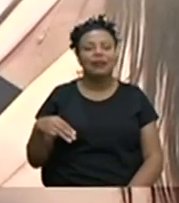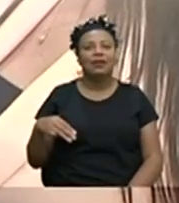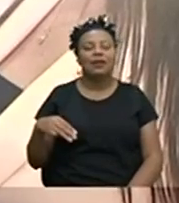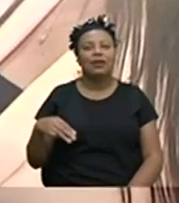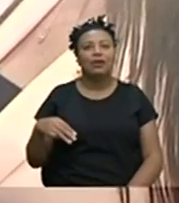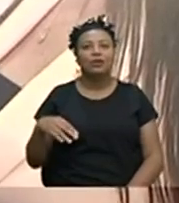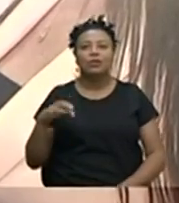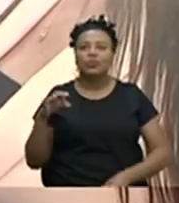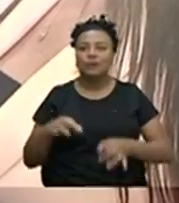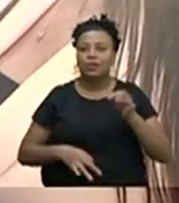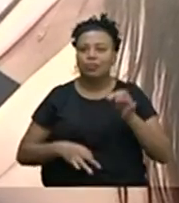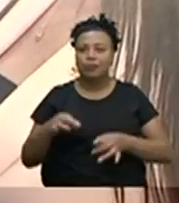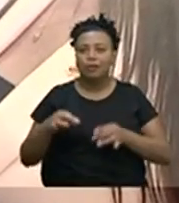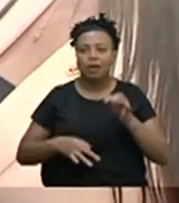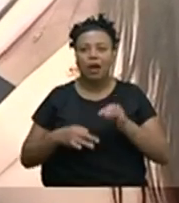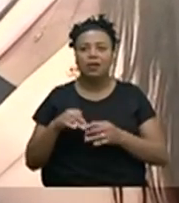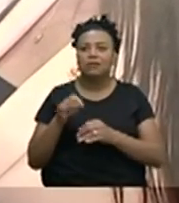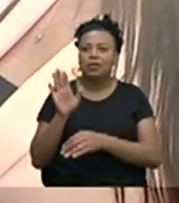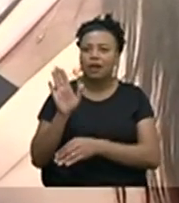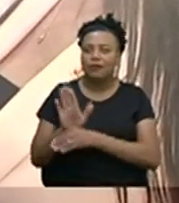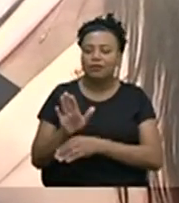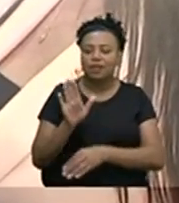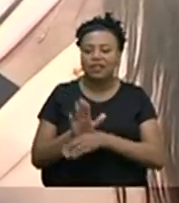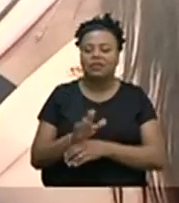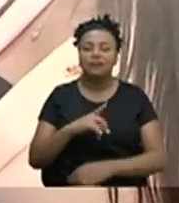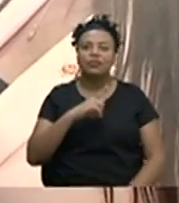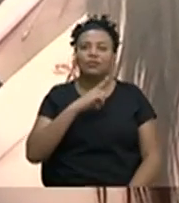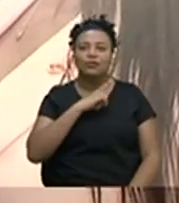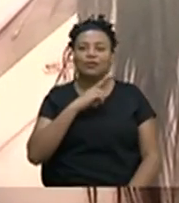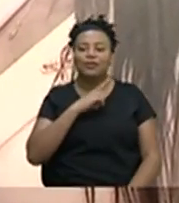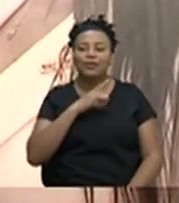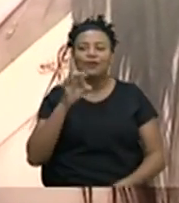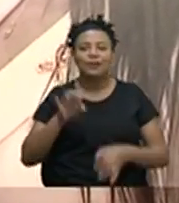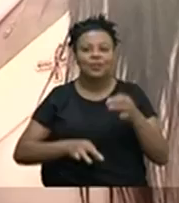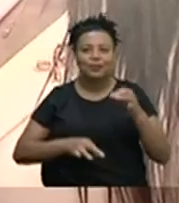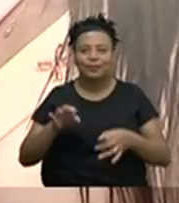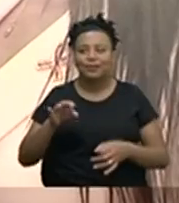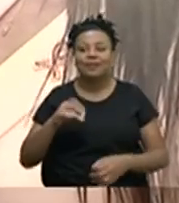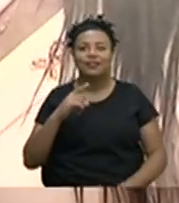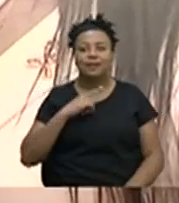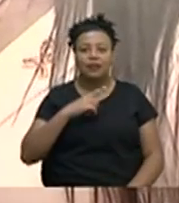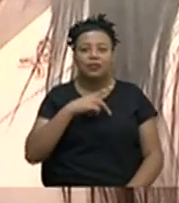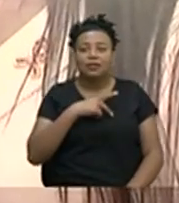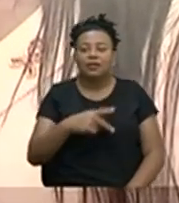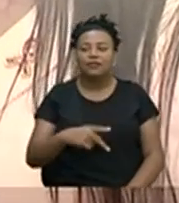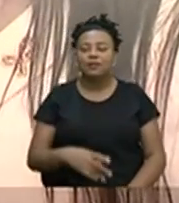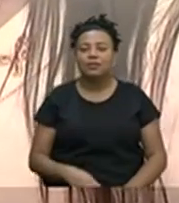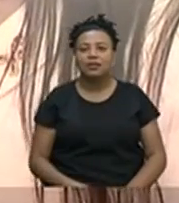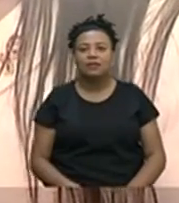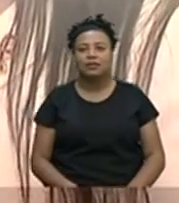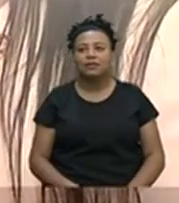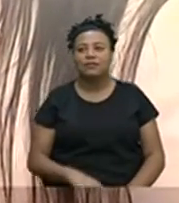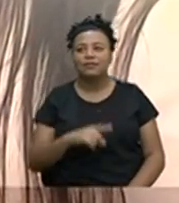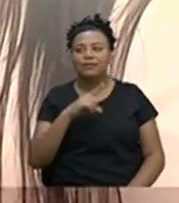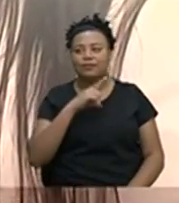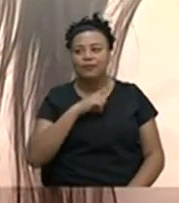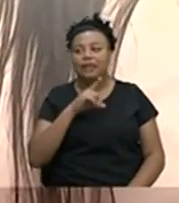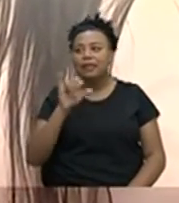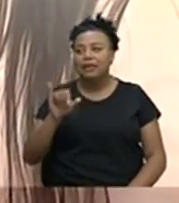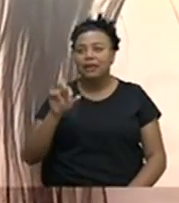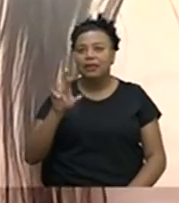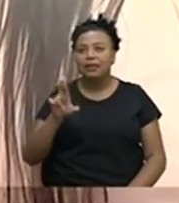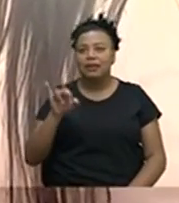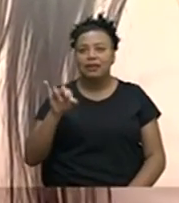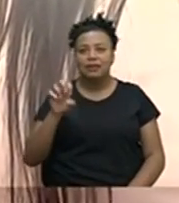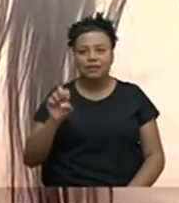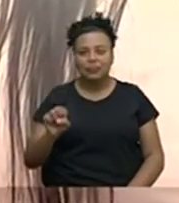dos tribunais que nos auxiliaram, Tribunal de Justiça, está aqui a nossa presidente Iris Helena Medeiros